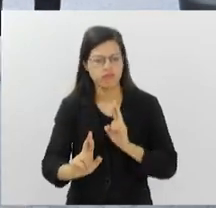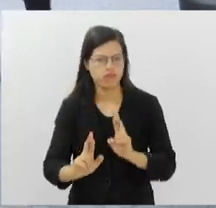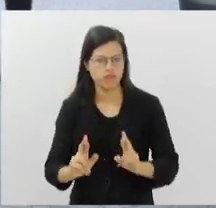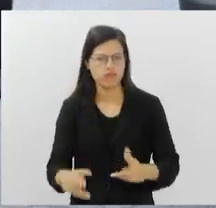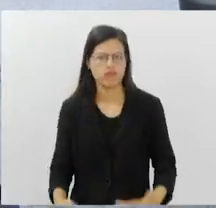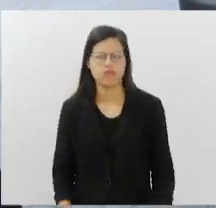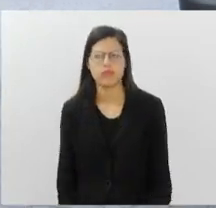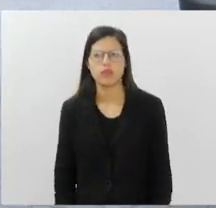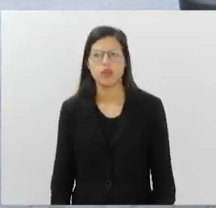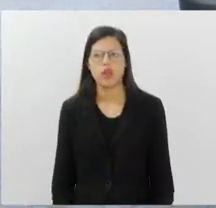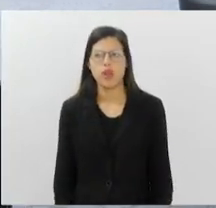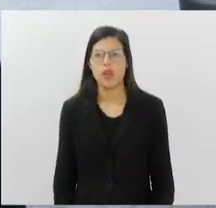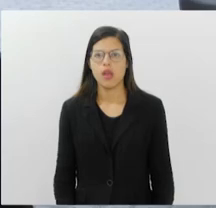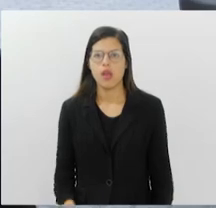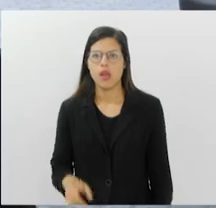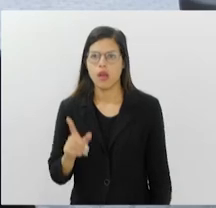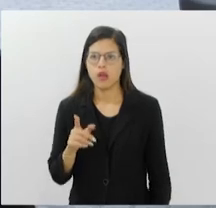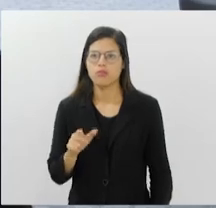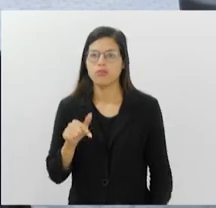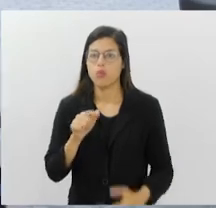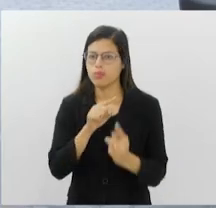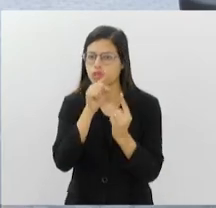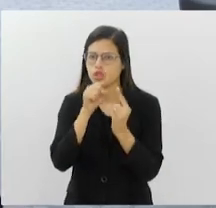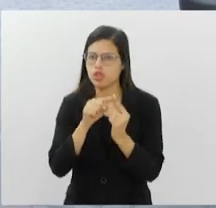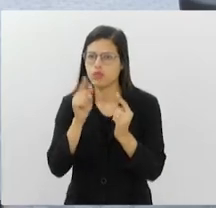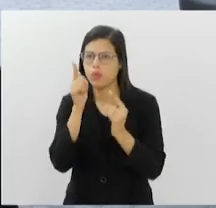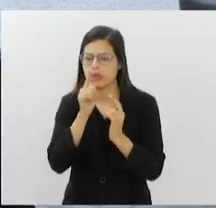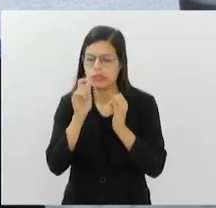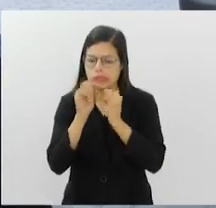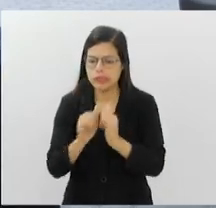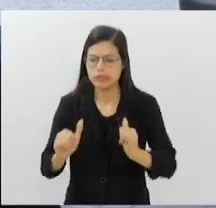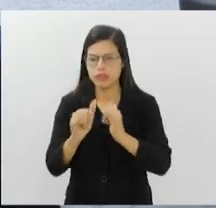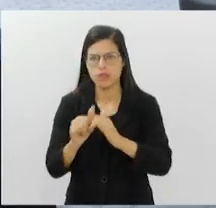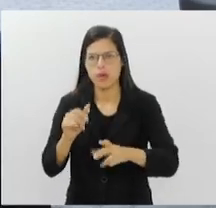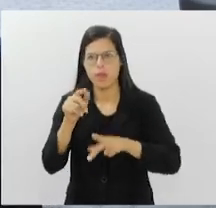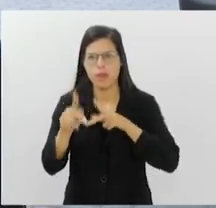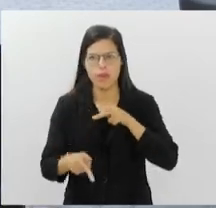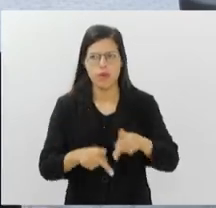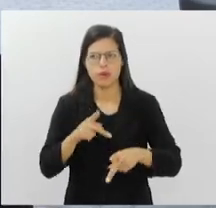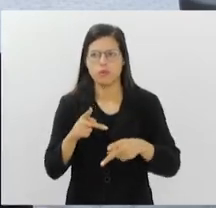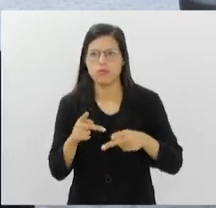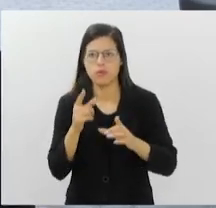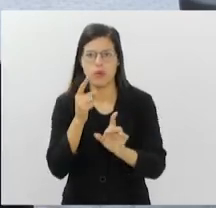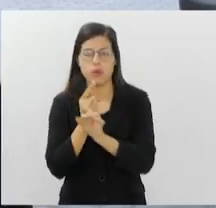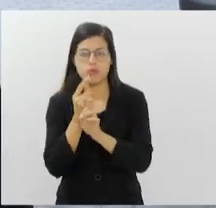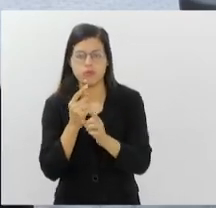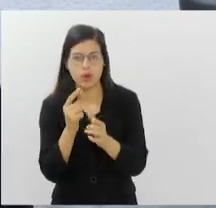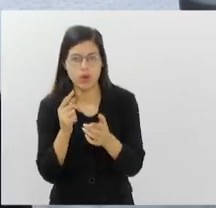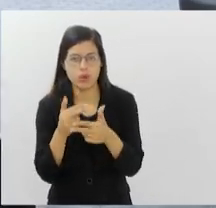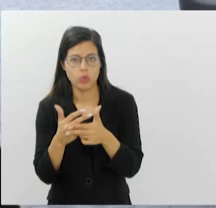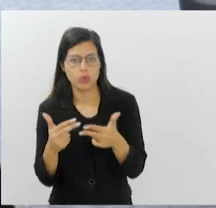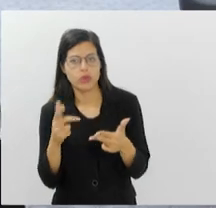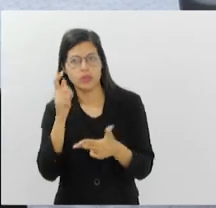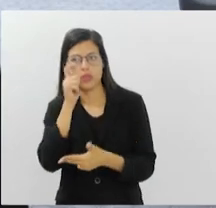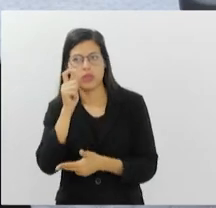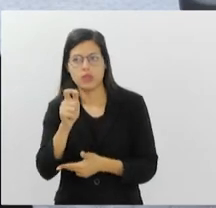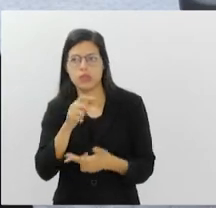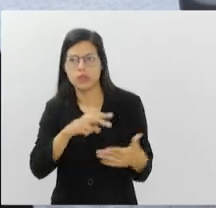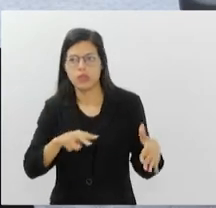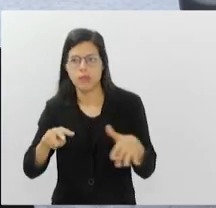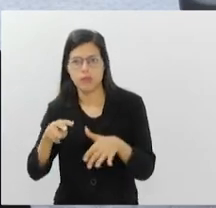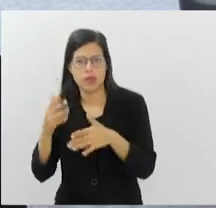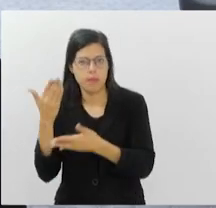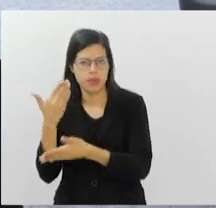forma de chegar na população. E nós temos encontrado coisas interessantes. Semana passada, eu atendi